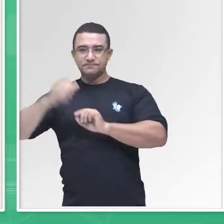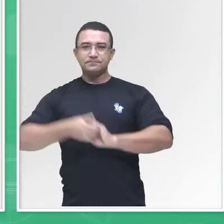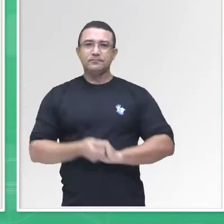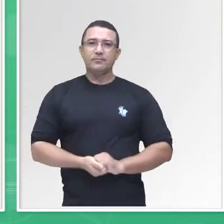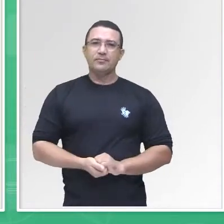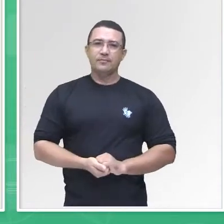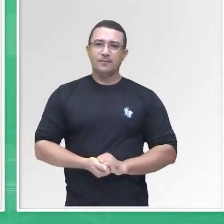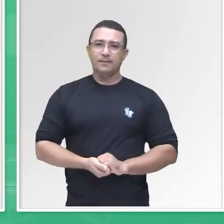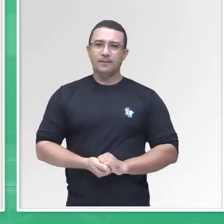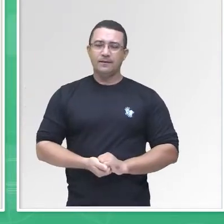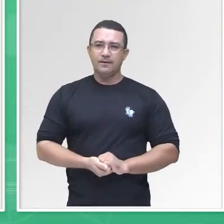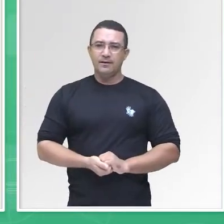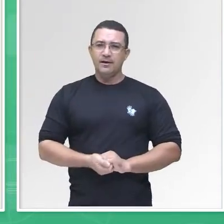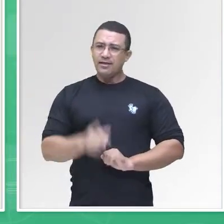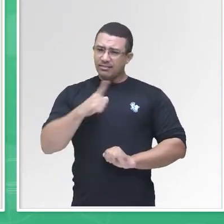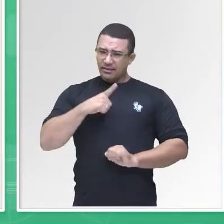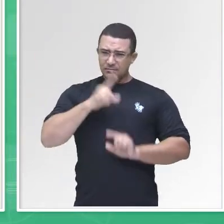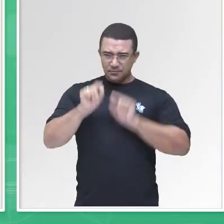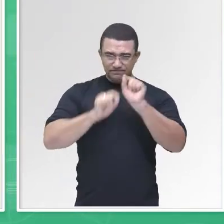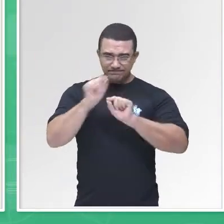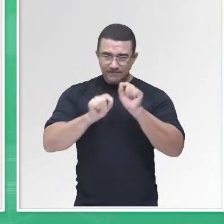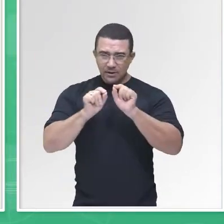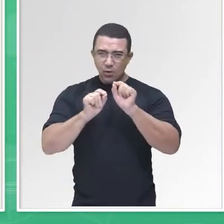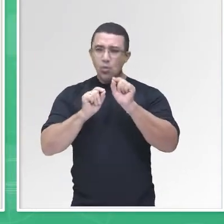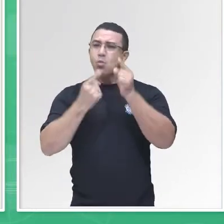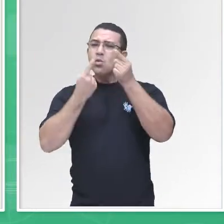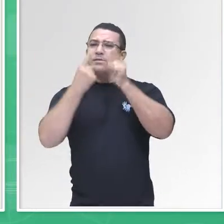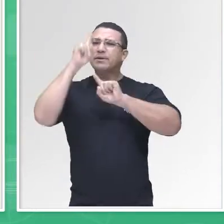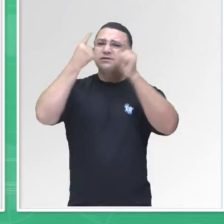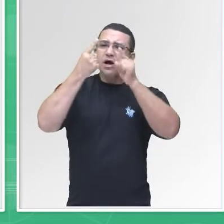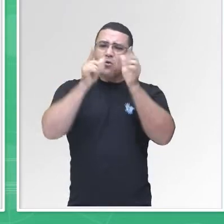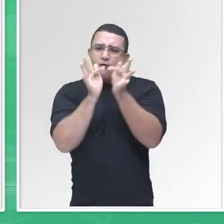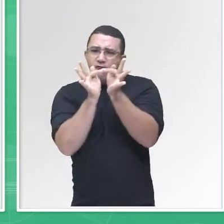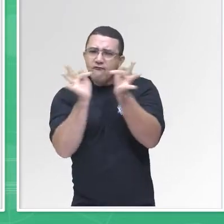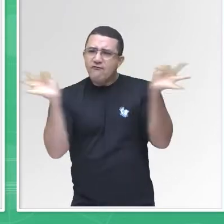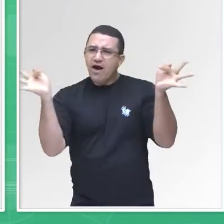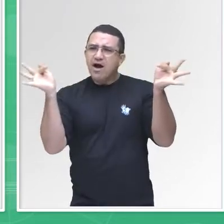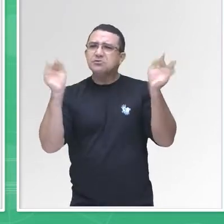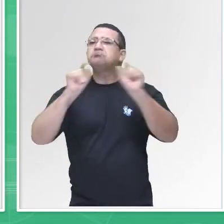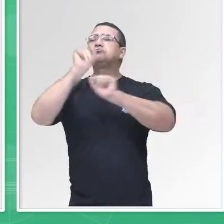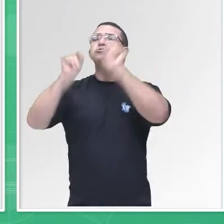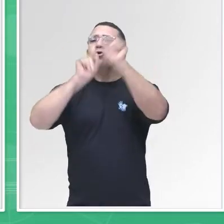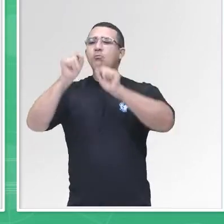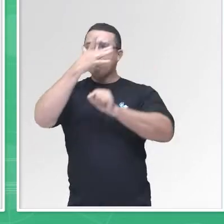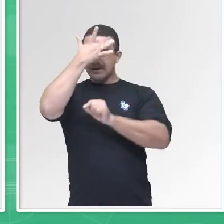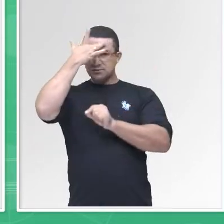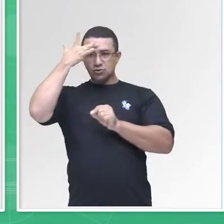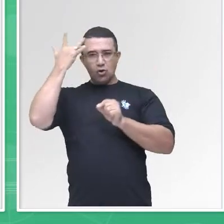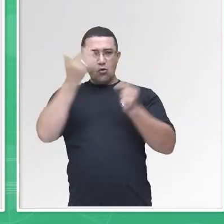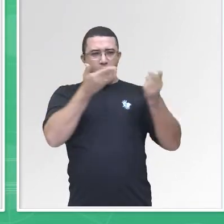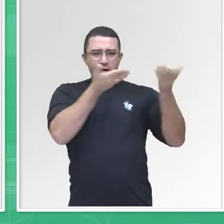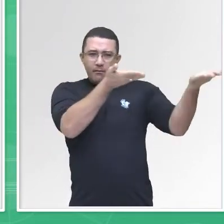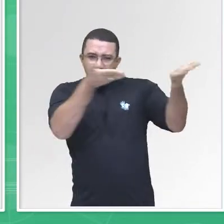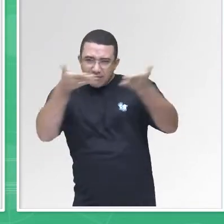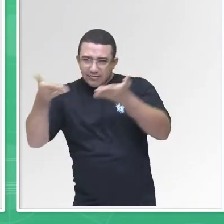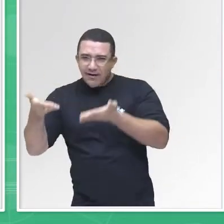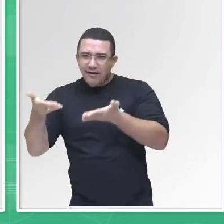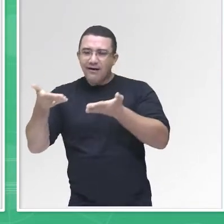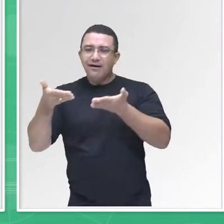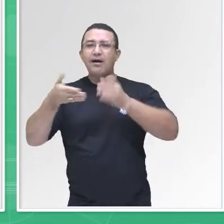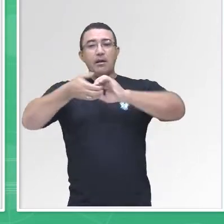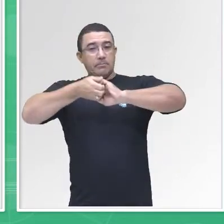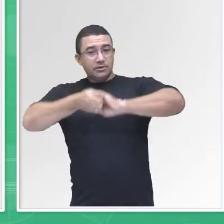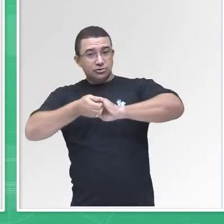Vejam, aqui nós temos expressiones de presentaciones, saludos e despedidas. E para tal,